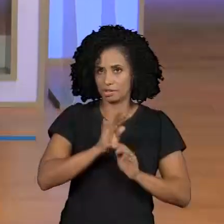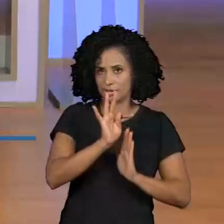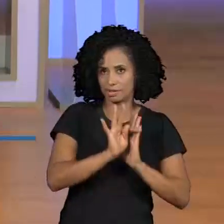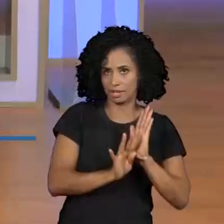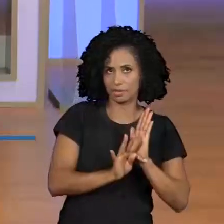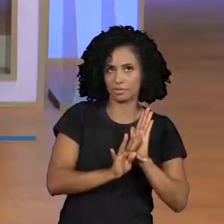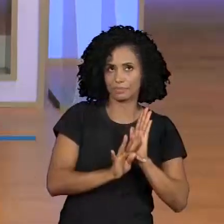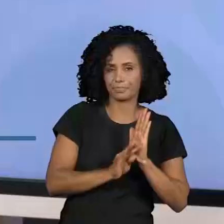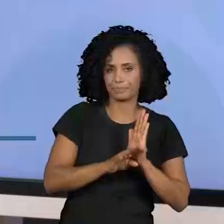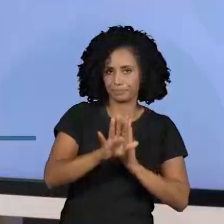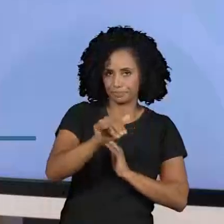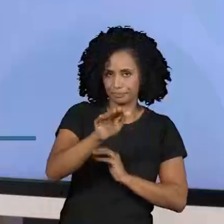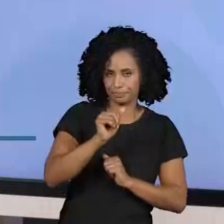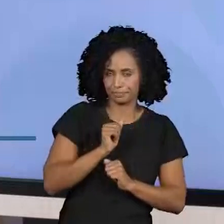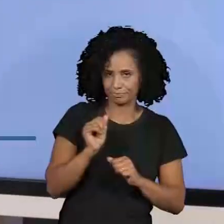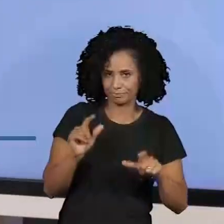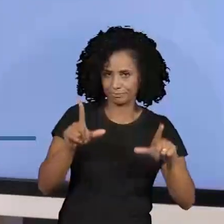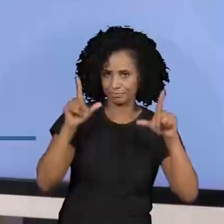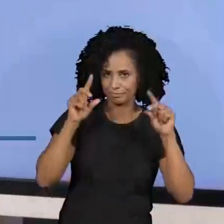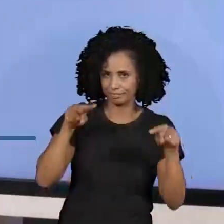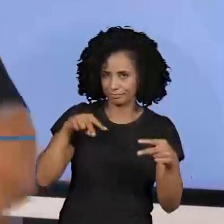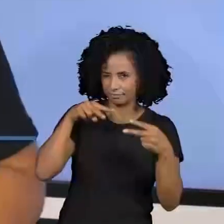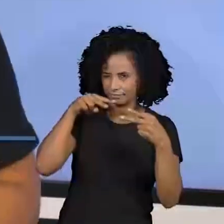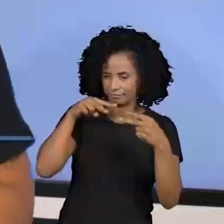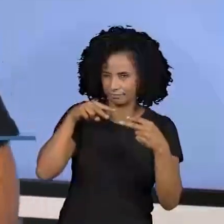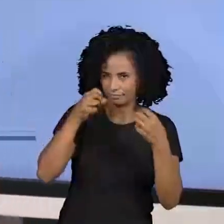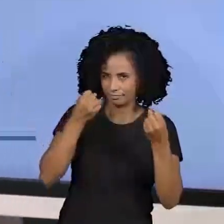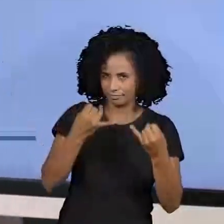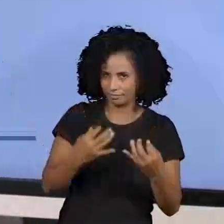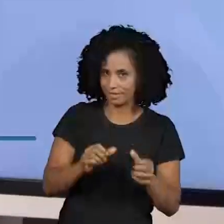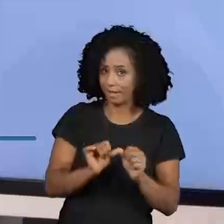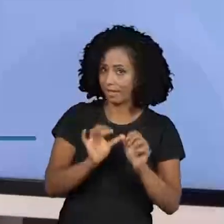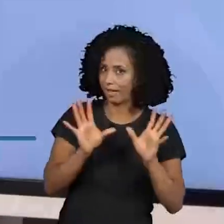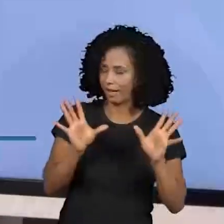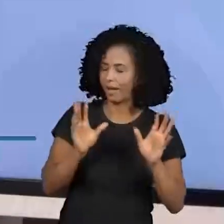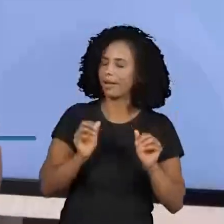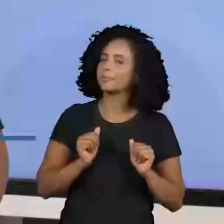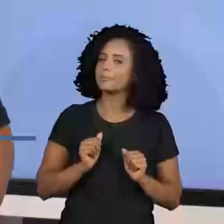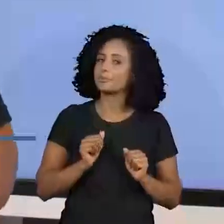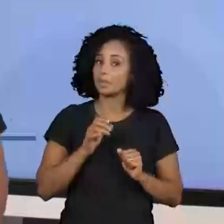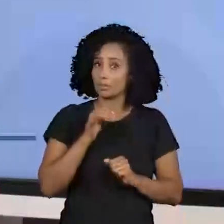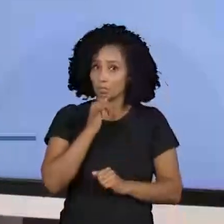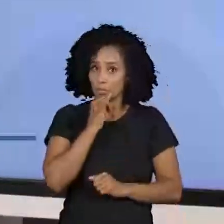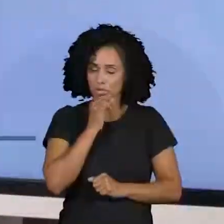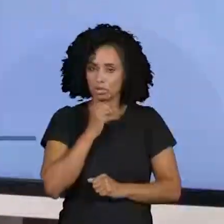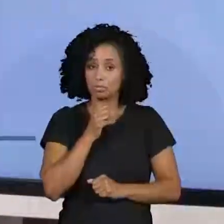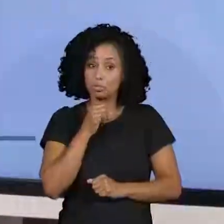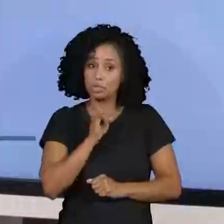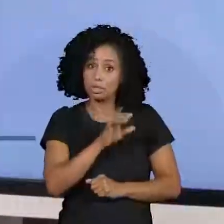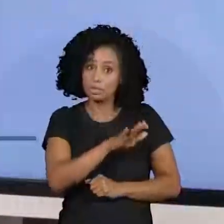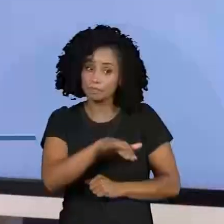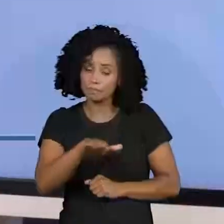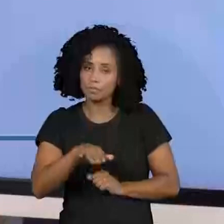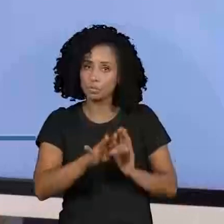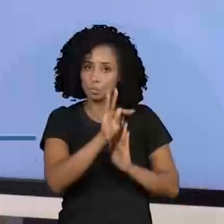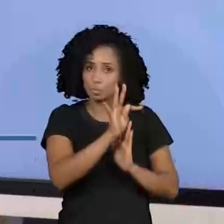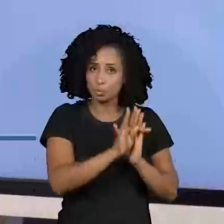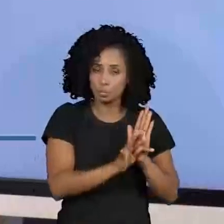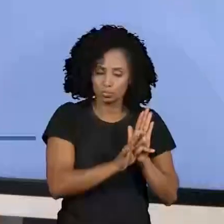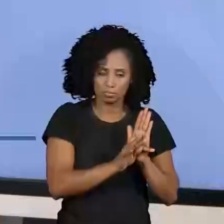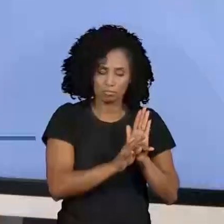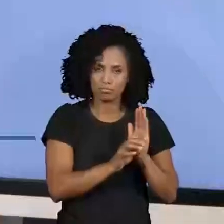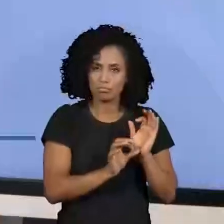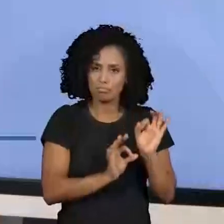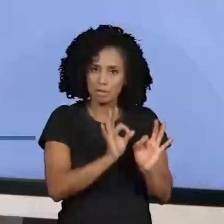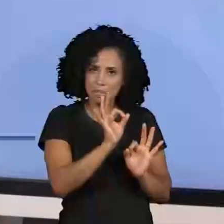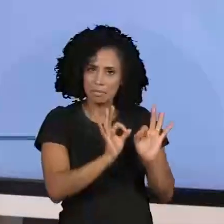falar aqui no olhinho que é para ficar bem fixo. Quando nós produzimos um texto, o interessante é, primeiro,